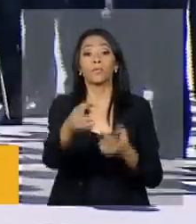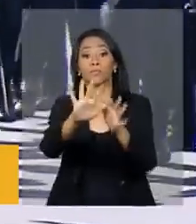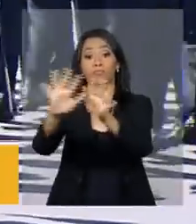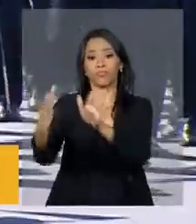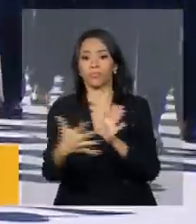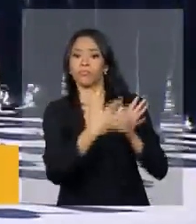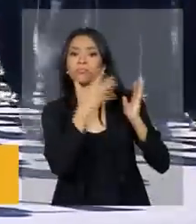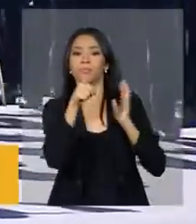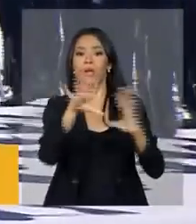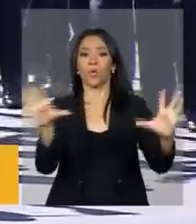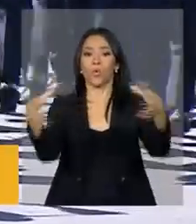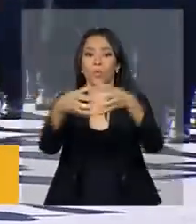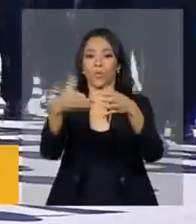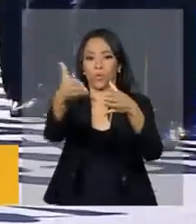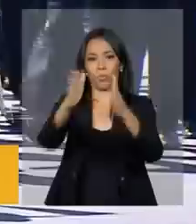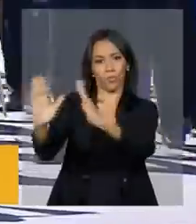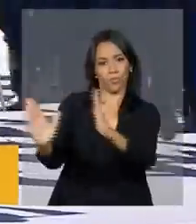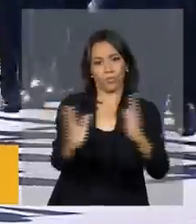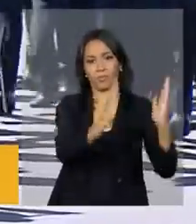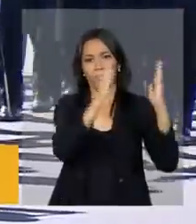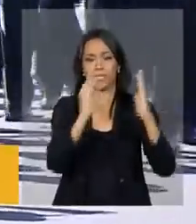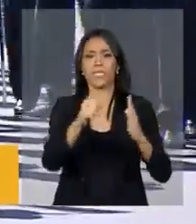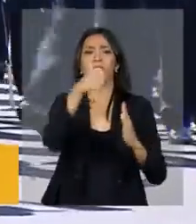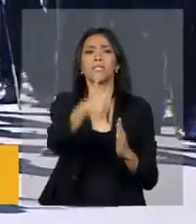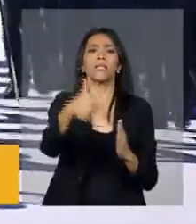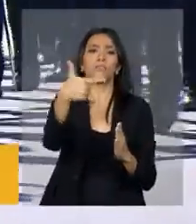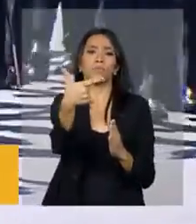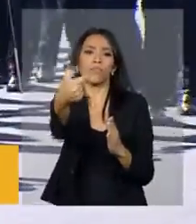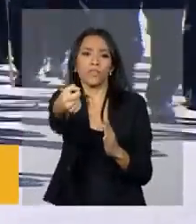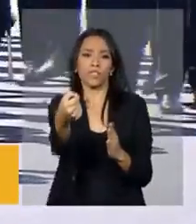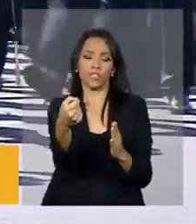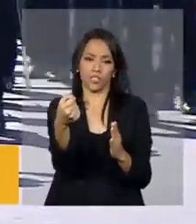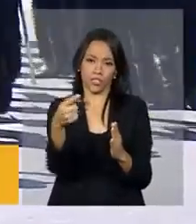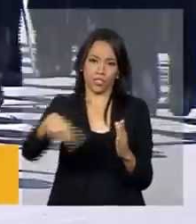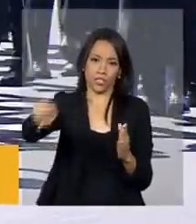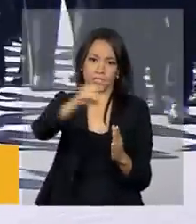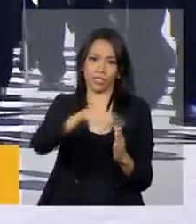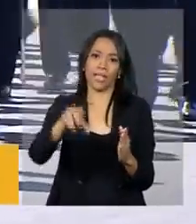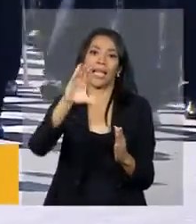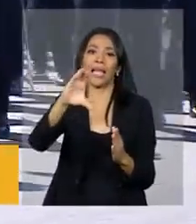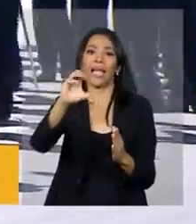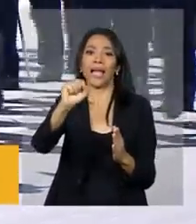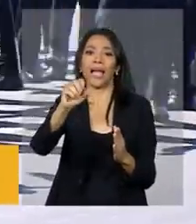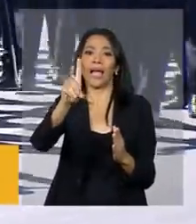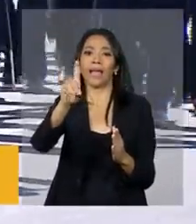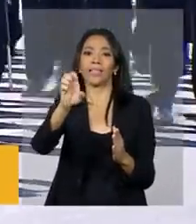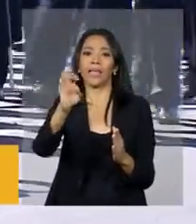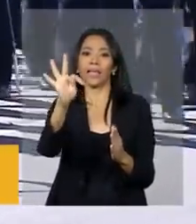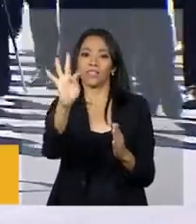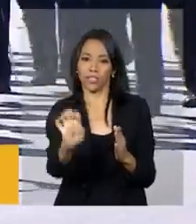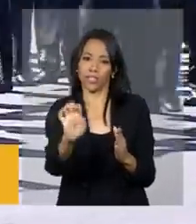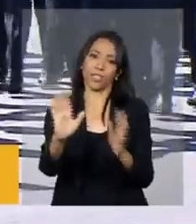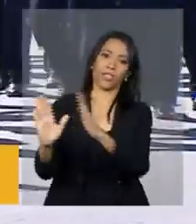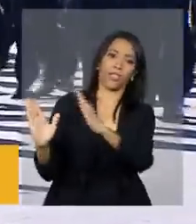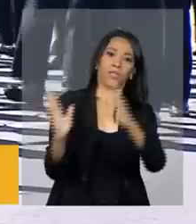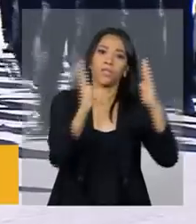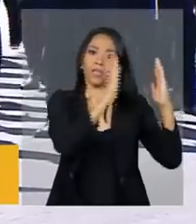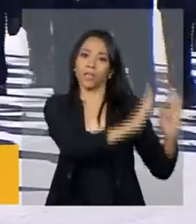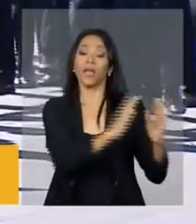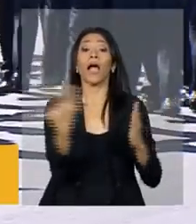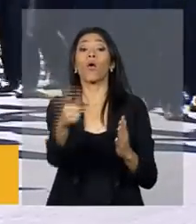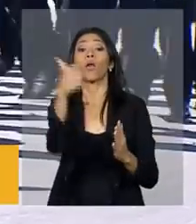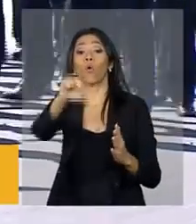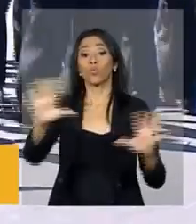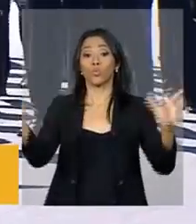nós temos um grupamento passando agora os 120 cadetes e logo após os cadetes teremos um grupamento de aeronavegantes, que são aqueles militares